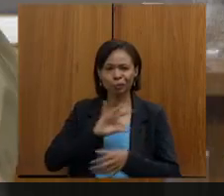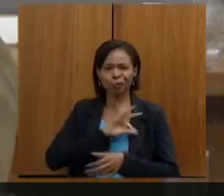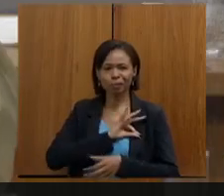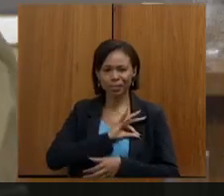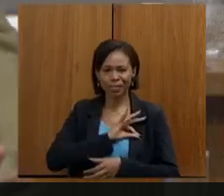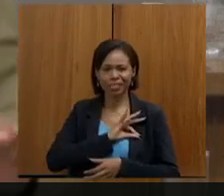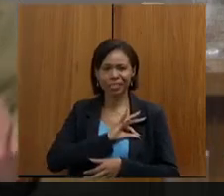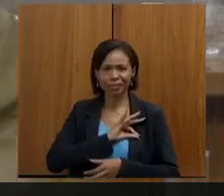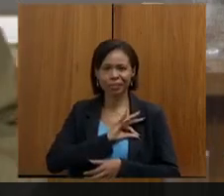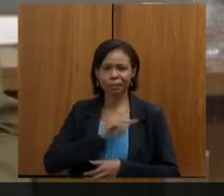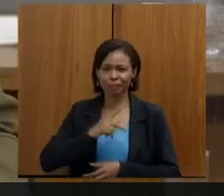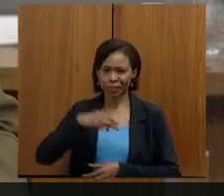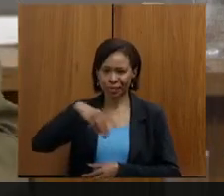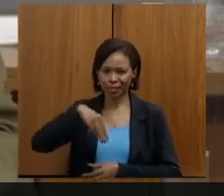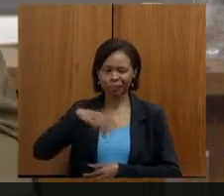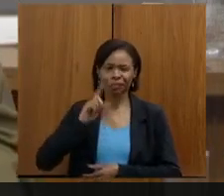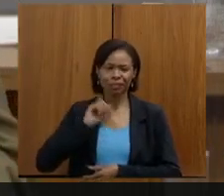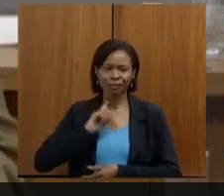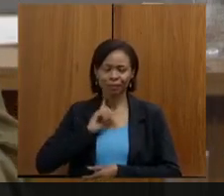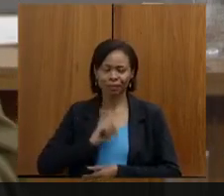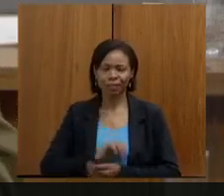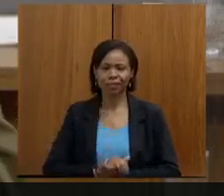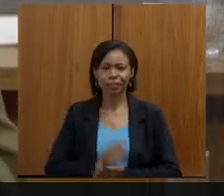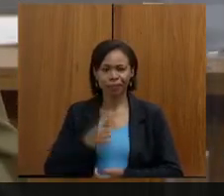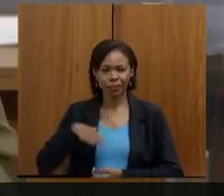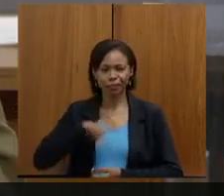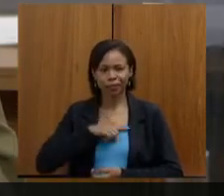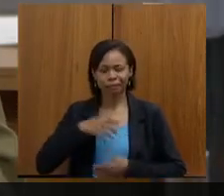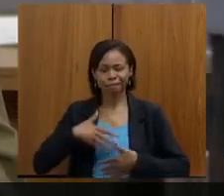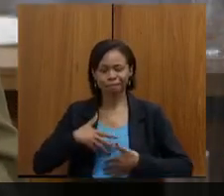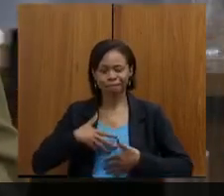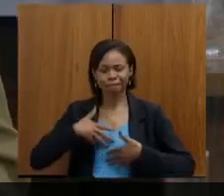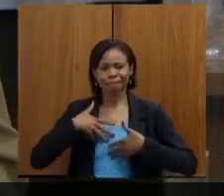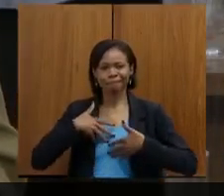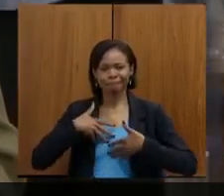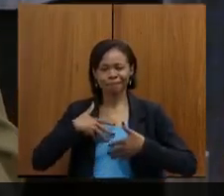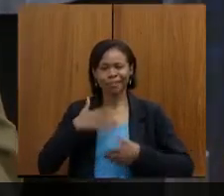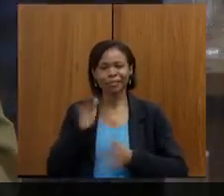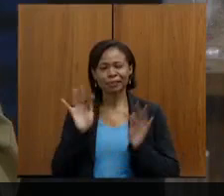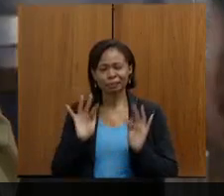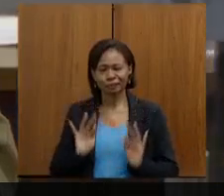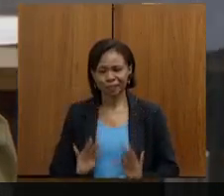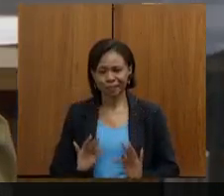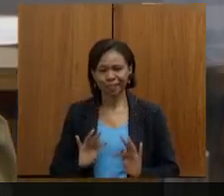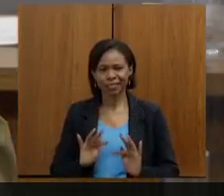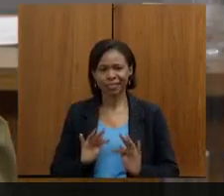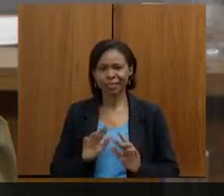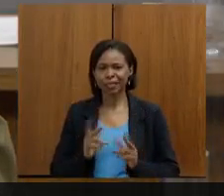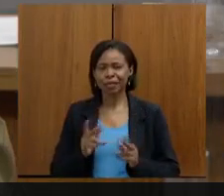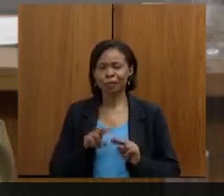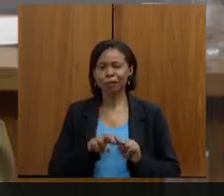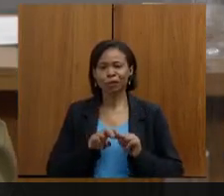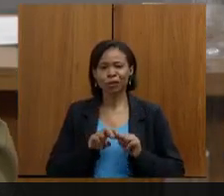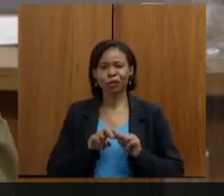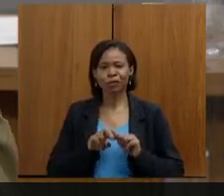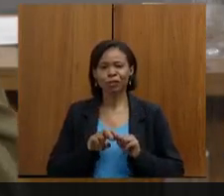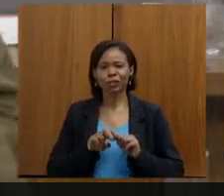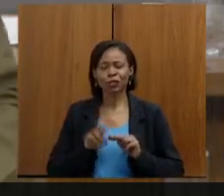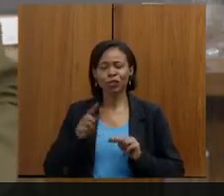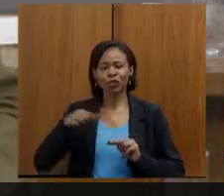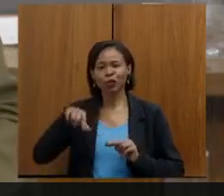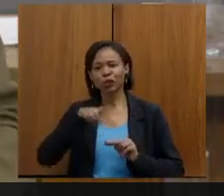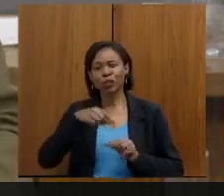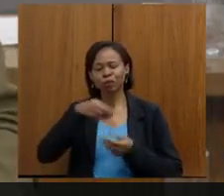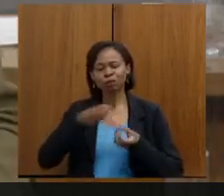e de certa forma a gente tem realmente muito orgulho em razão de todos aqueles que poderão ouvir um